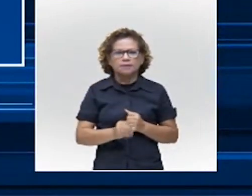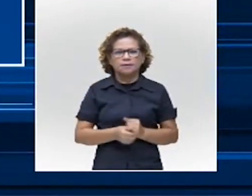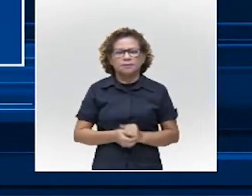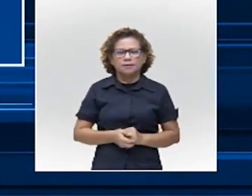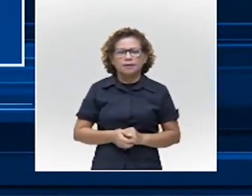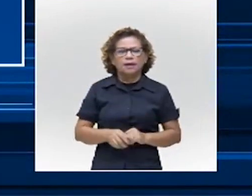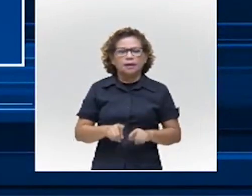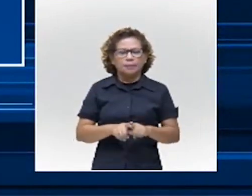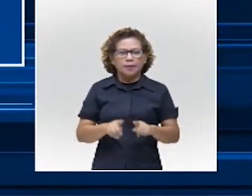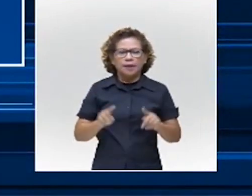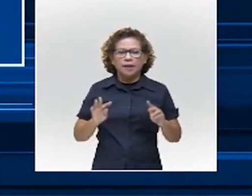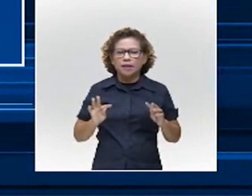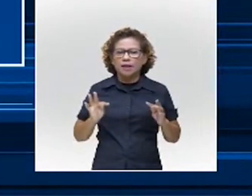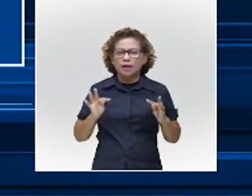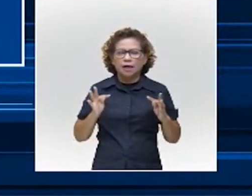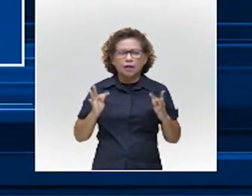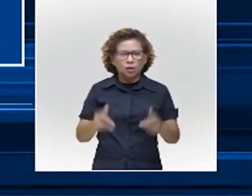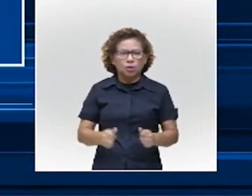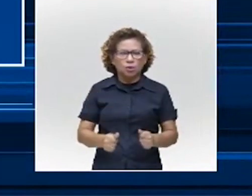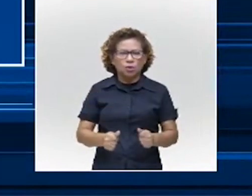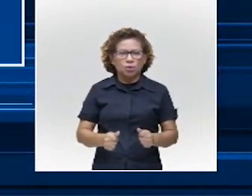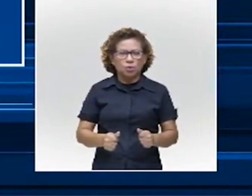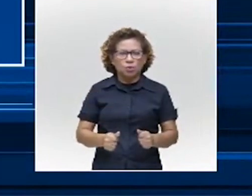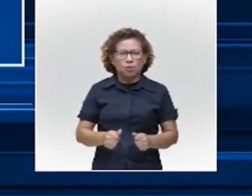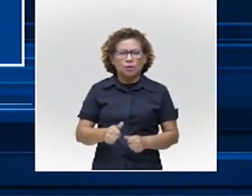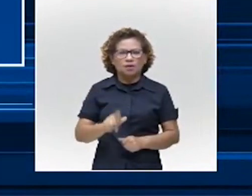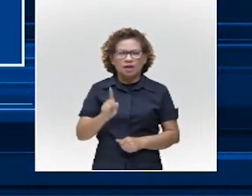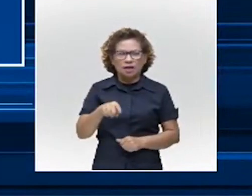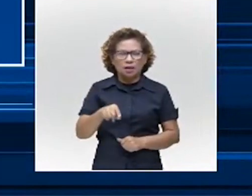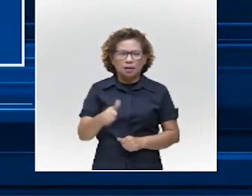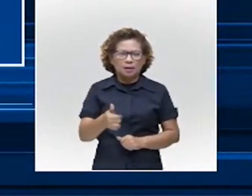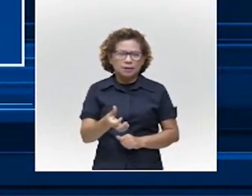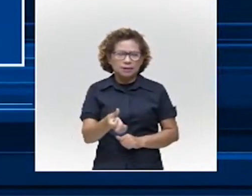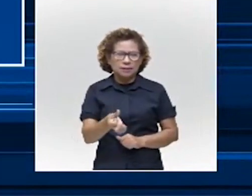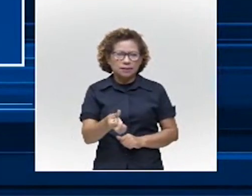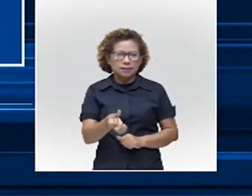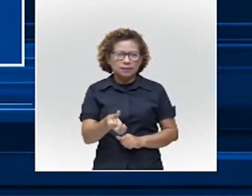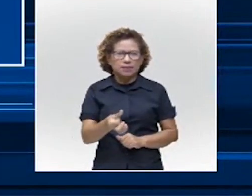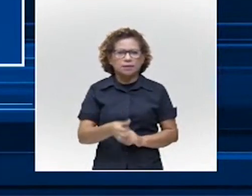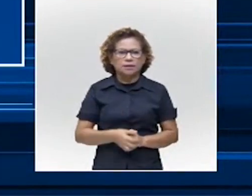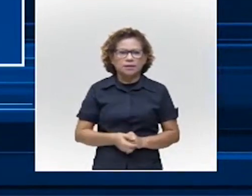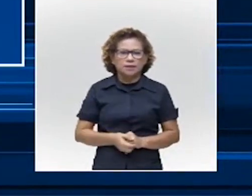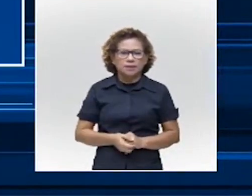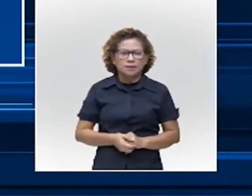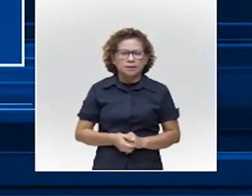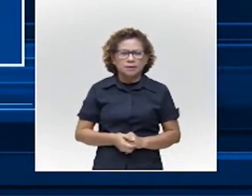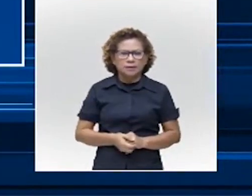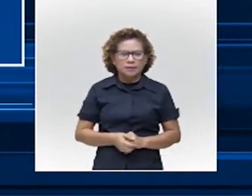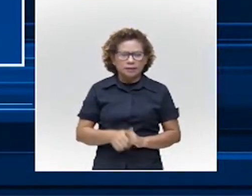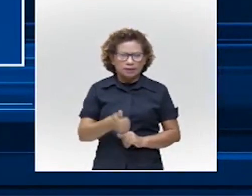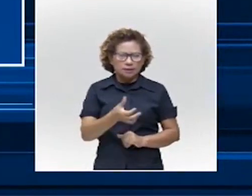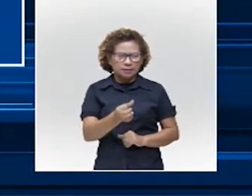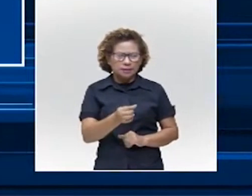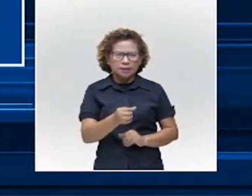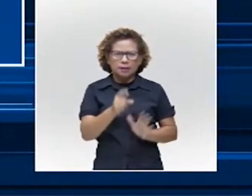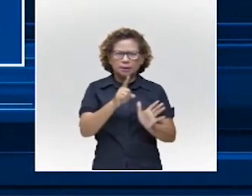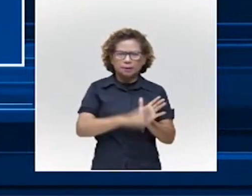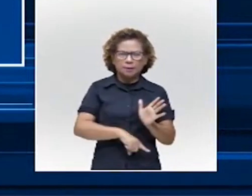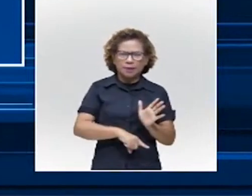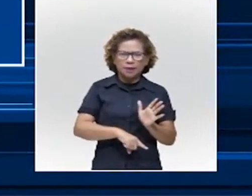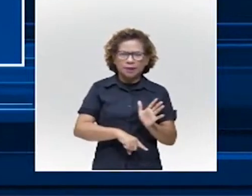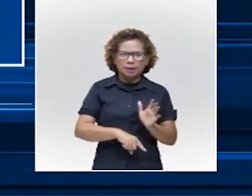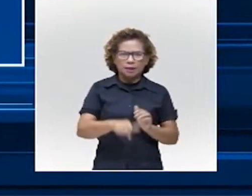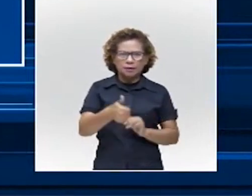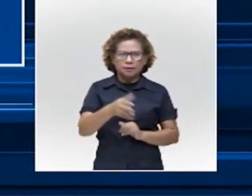medida total aqui embaixo vale 16. Só que, olha só, 16 menos 10 vale